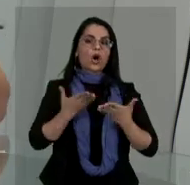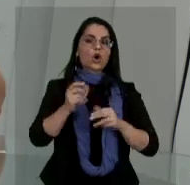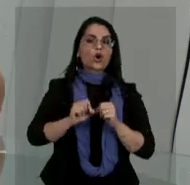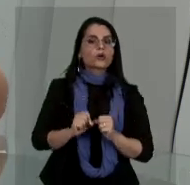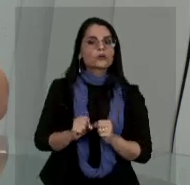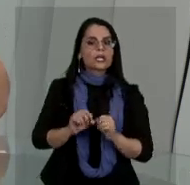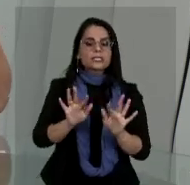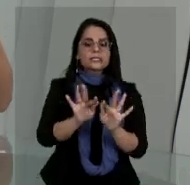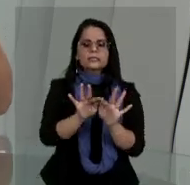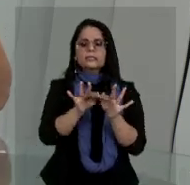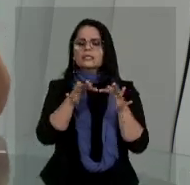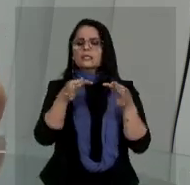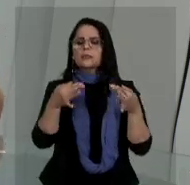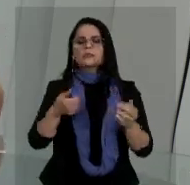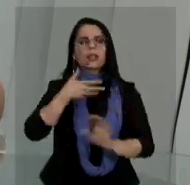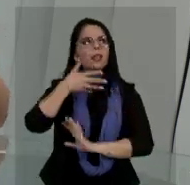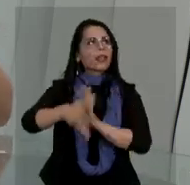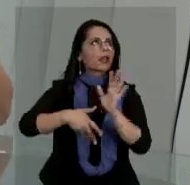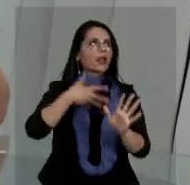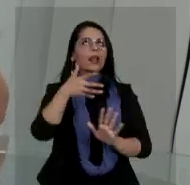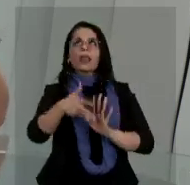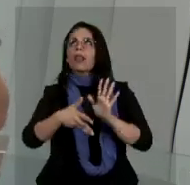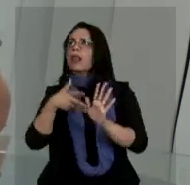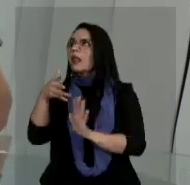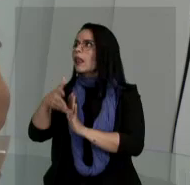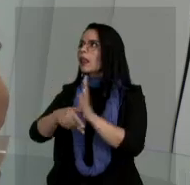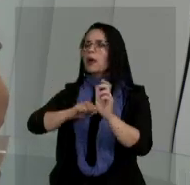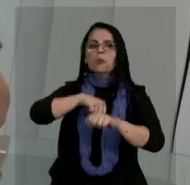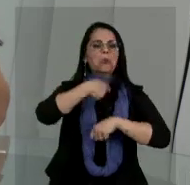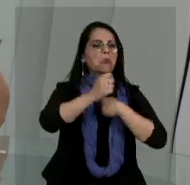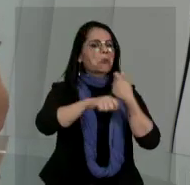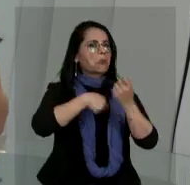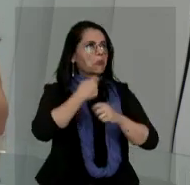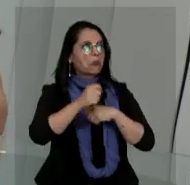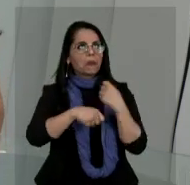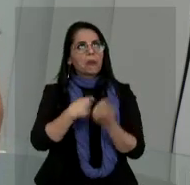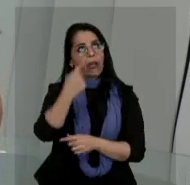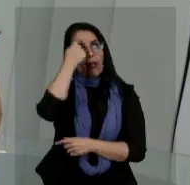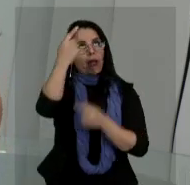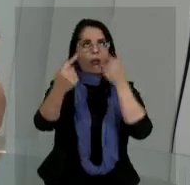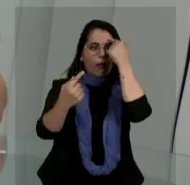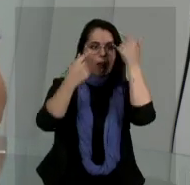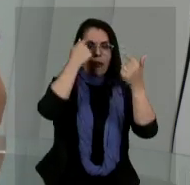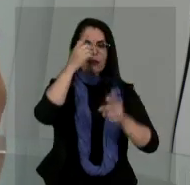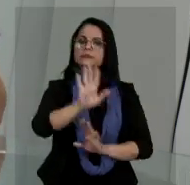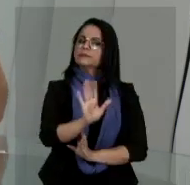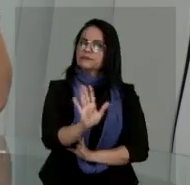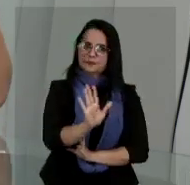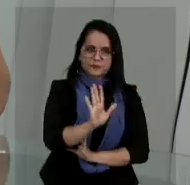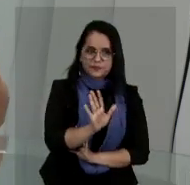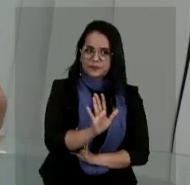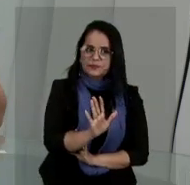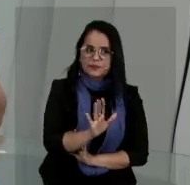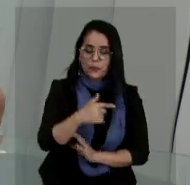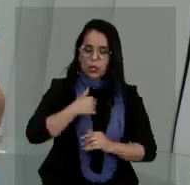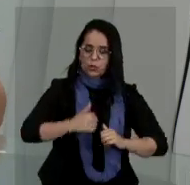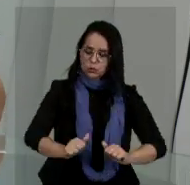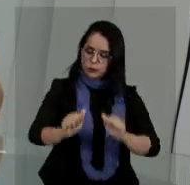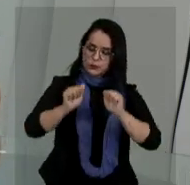agora simplesmente sinalizando sinais que venham da cabeça dela. Ela está ali